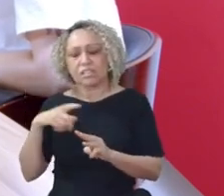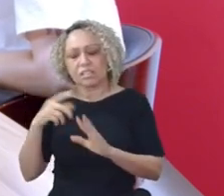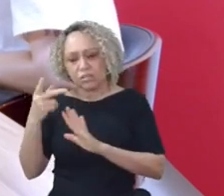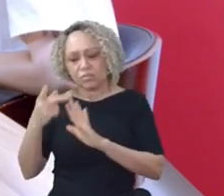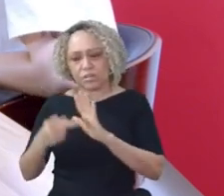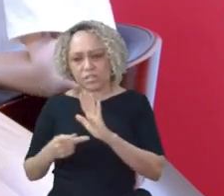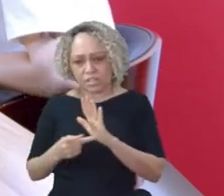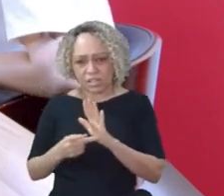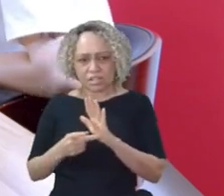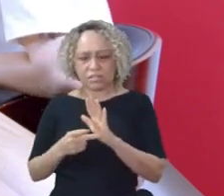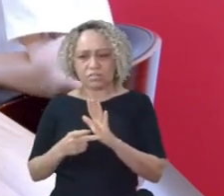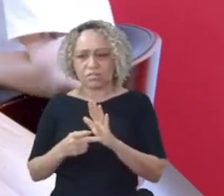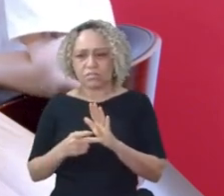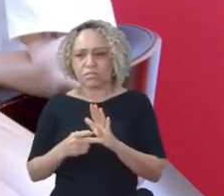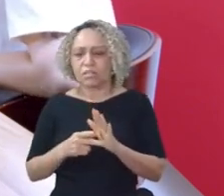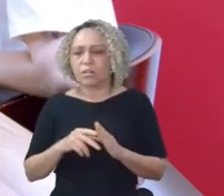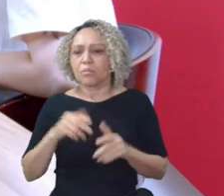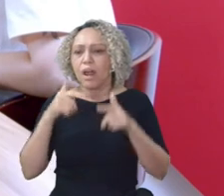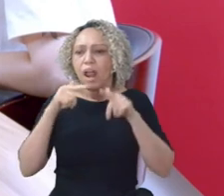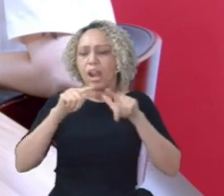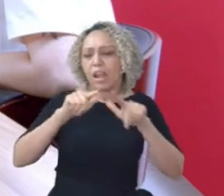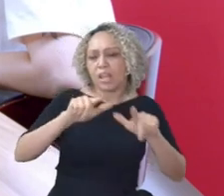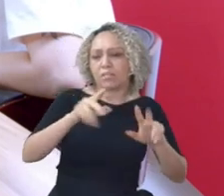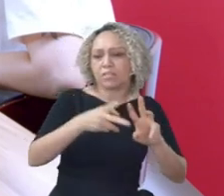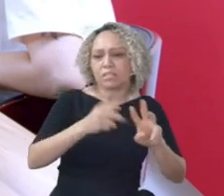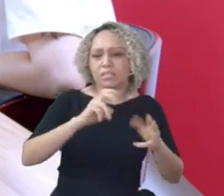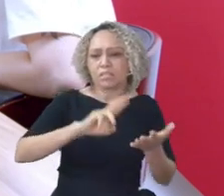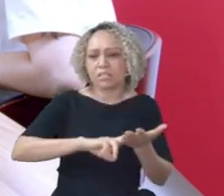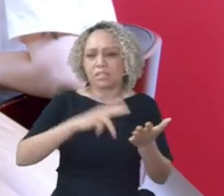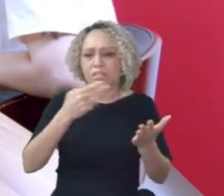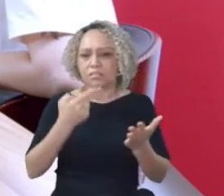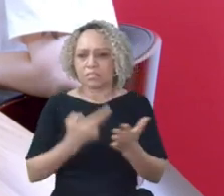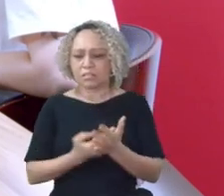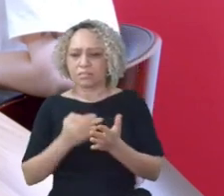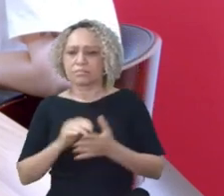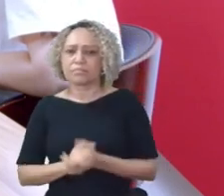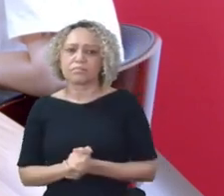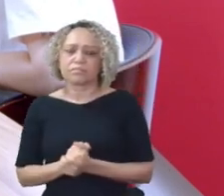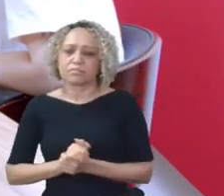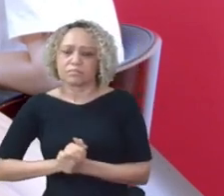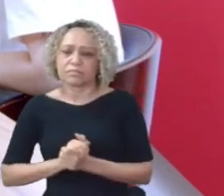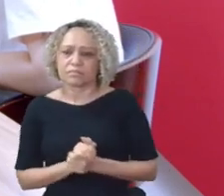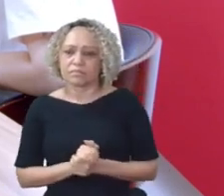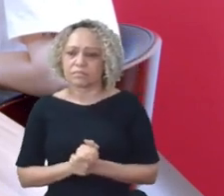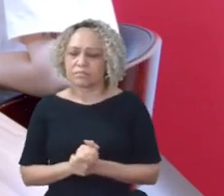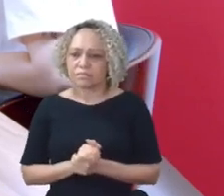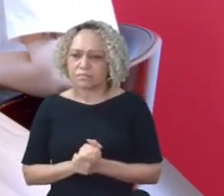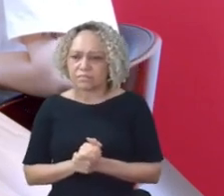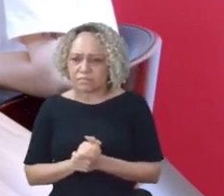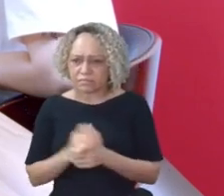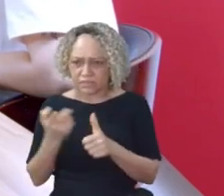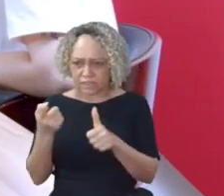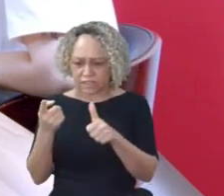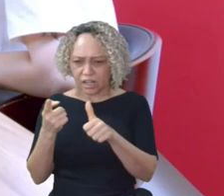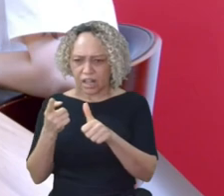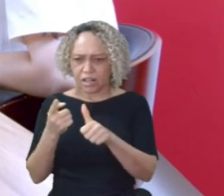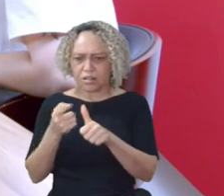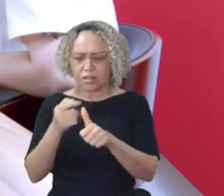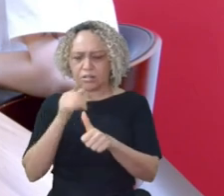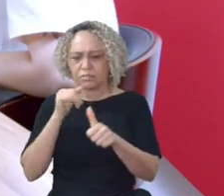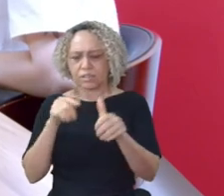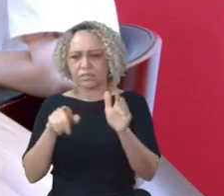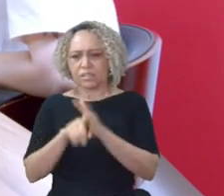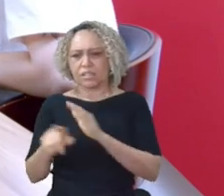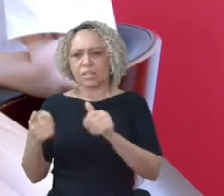bacana! Legal. Vamos ver qual é a próxima curiosidade? A primeira edição dos Jogos Mundiais